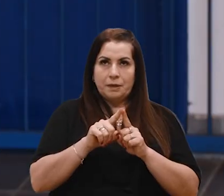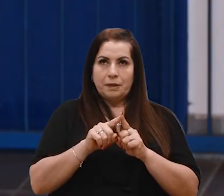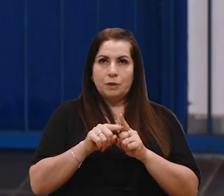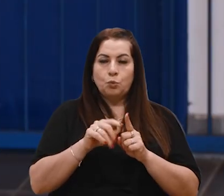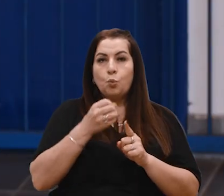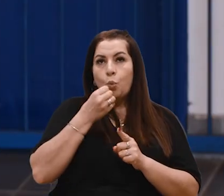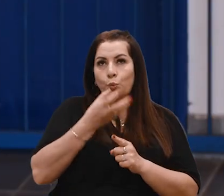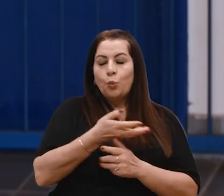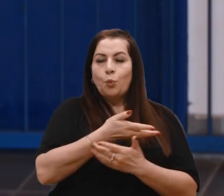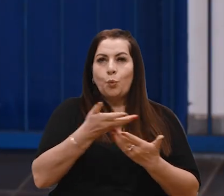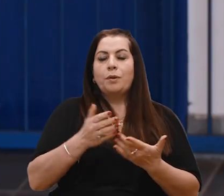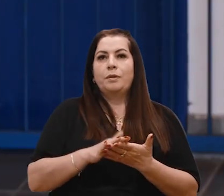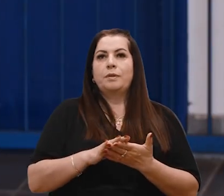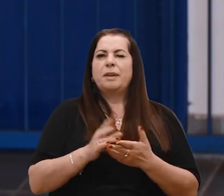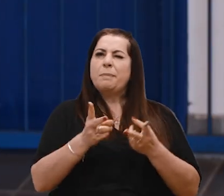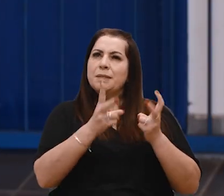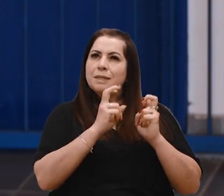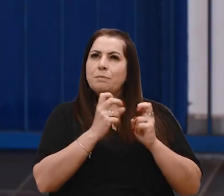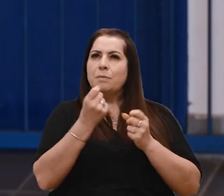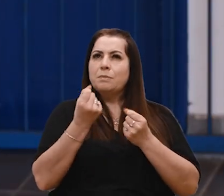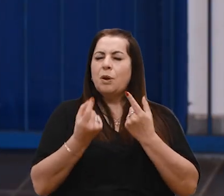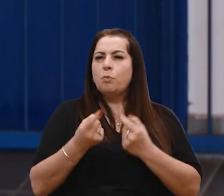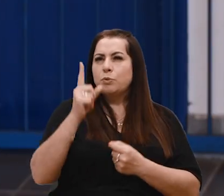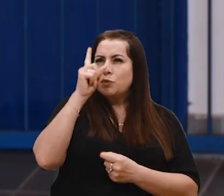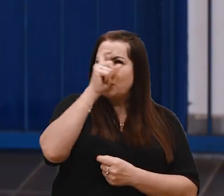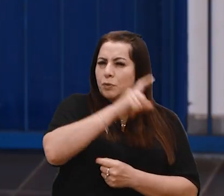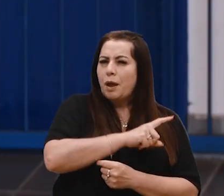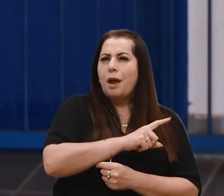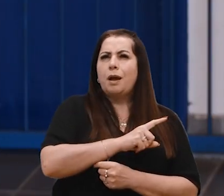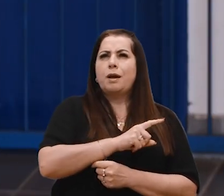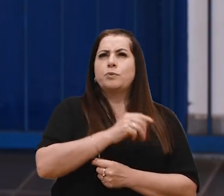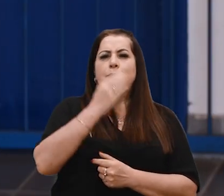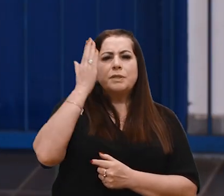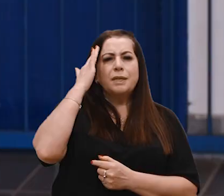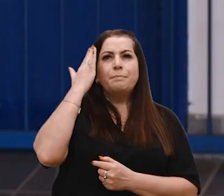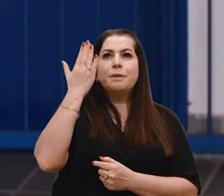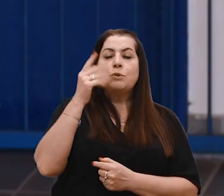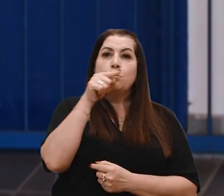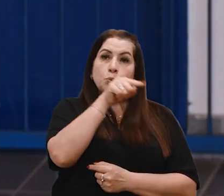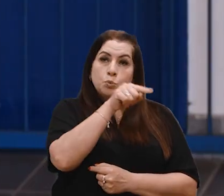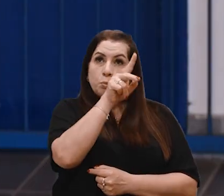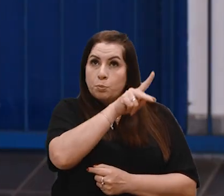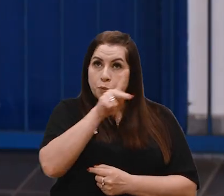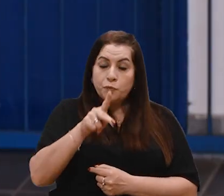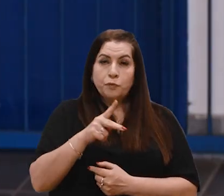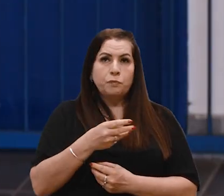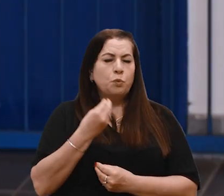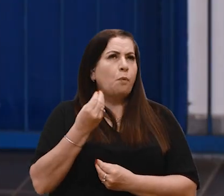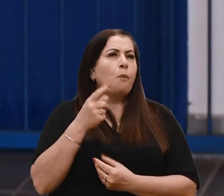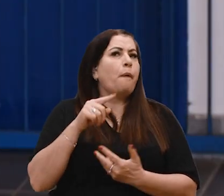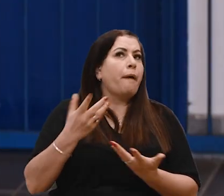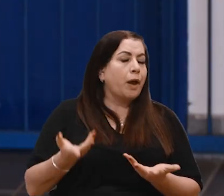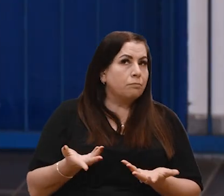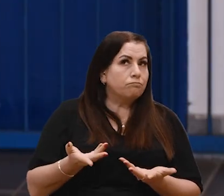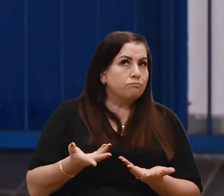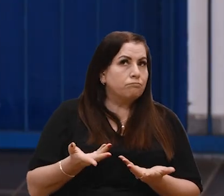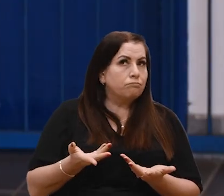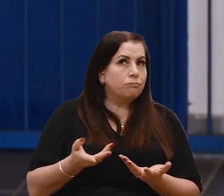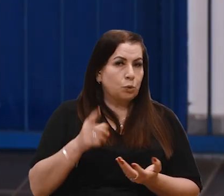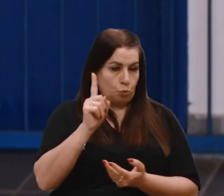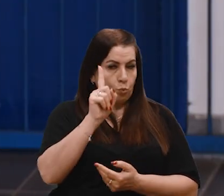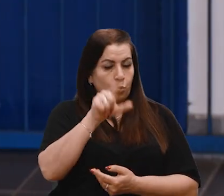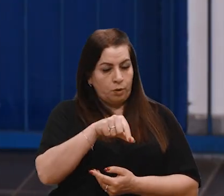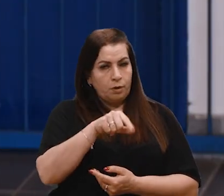pouquinho, tu até narrou, né, que tem a percepção de algumas dificuldades. Eu quero saber, como docente, como